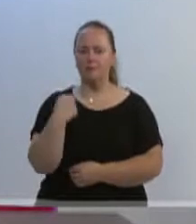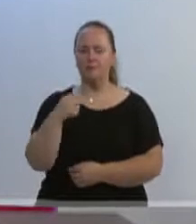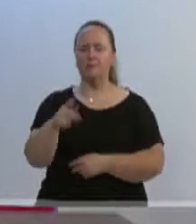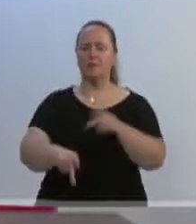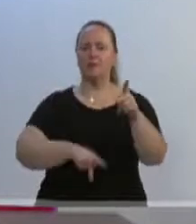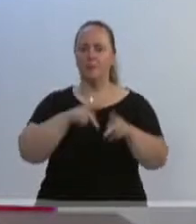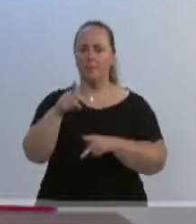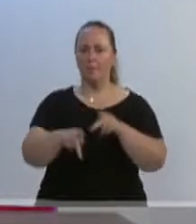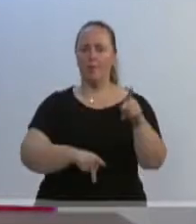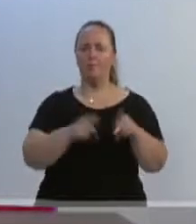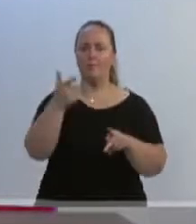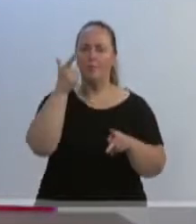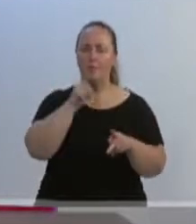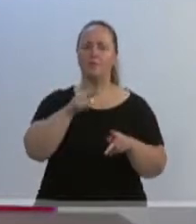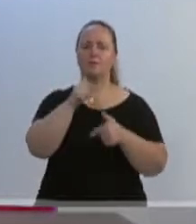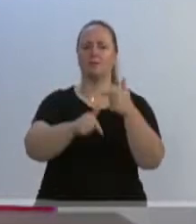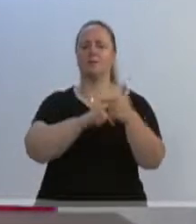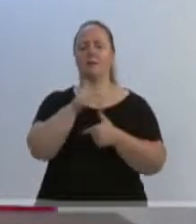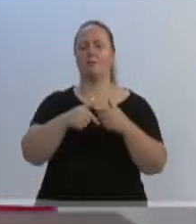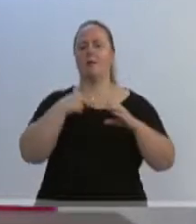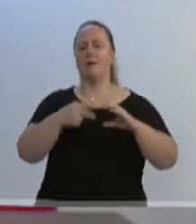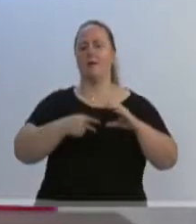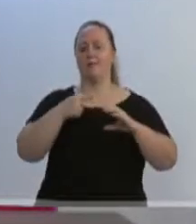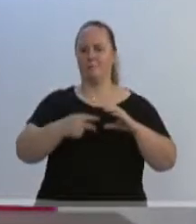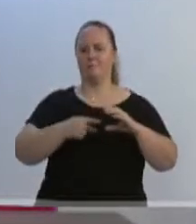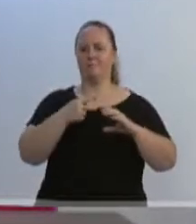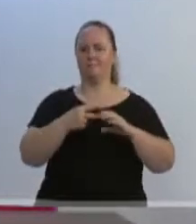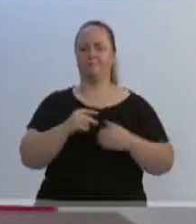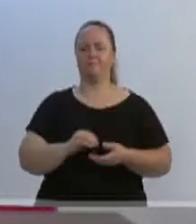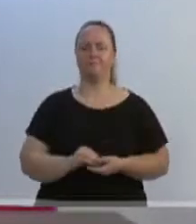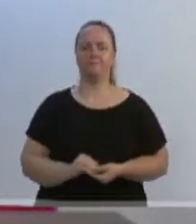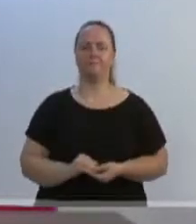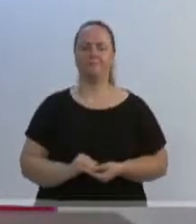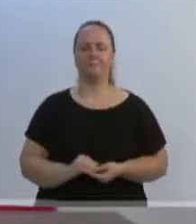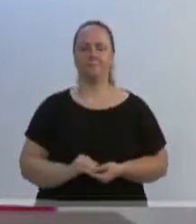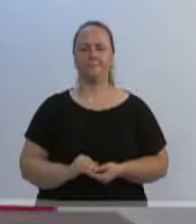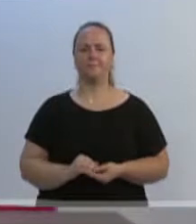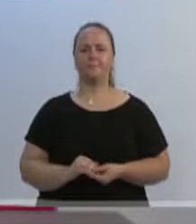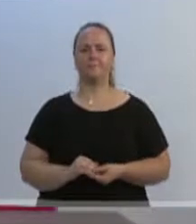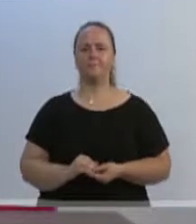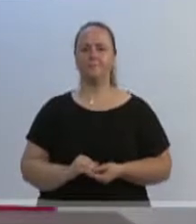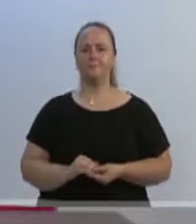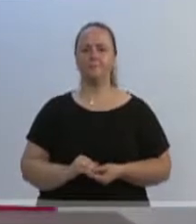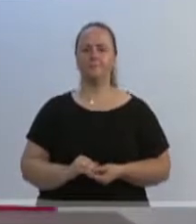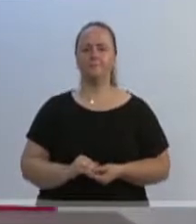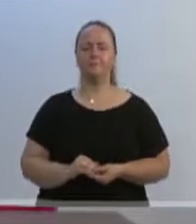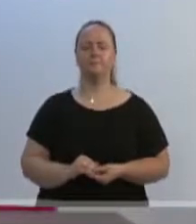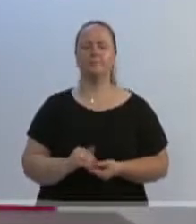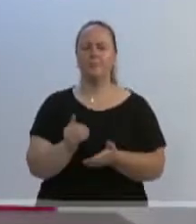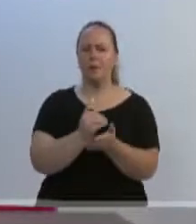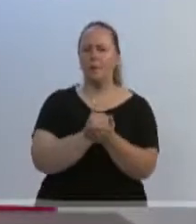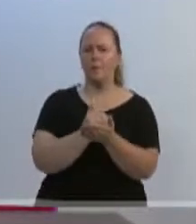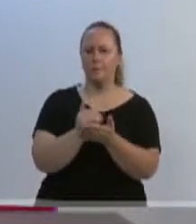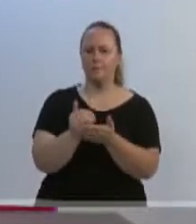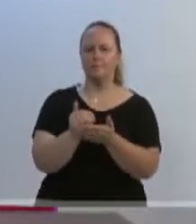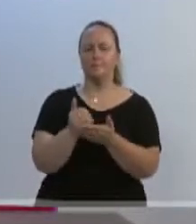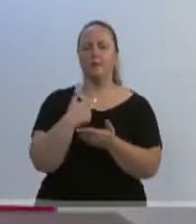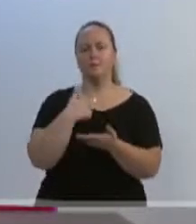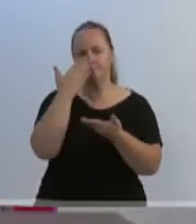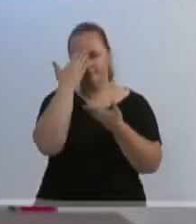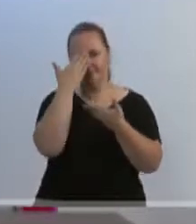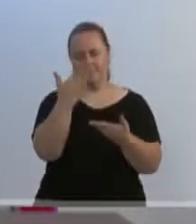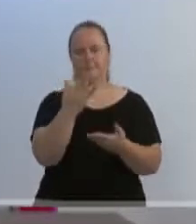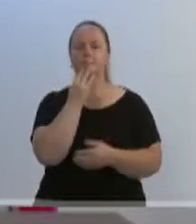nossa parte seja bem feita. Eu queria iniciar minha fala corrigindo um equívoco que fiz, e quero agradecer ao vereador